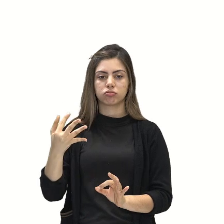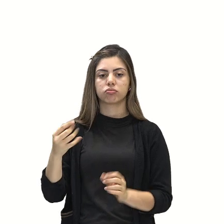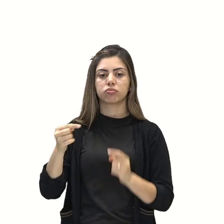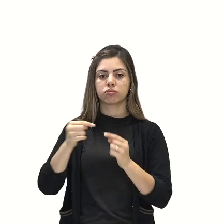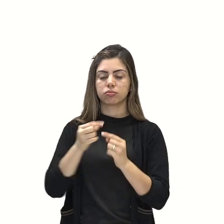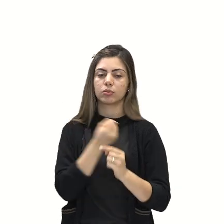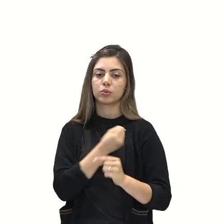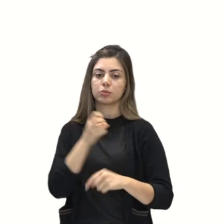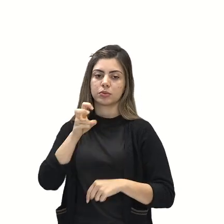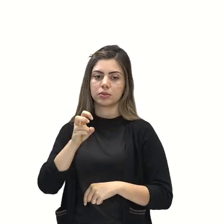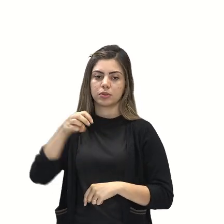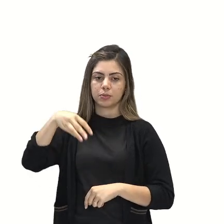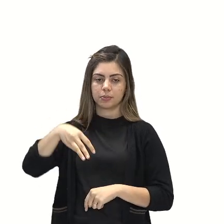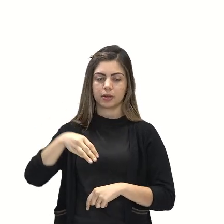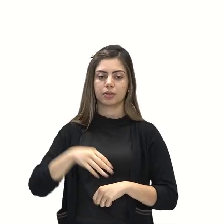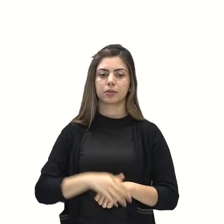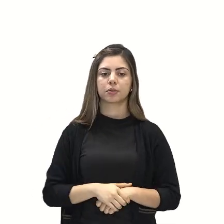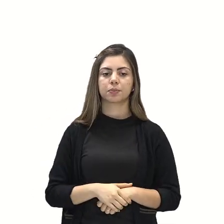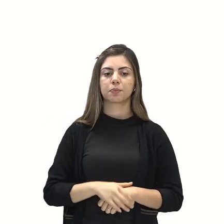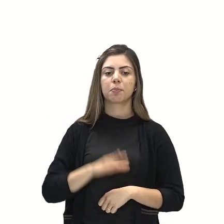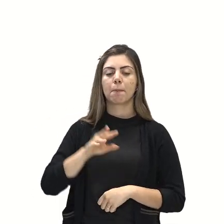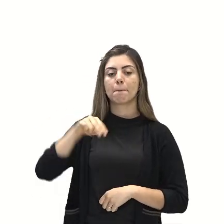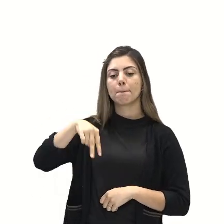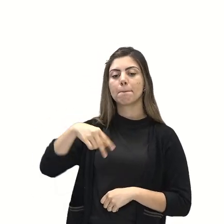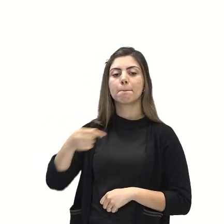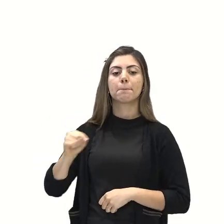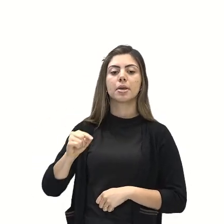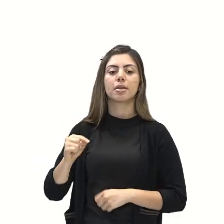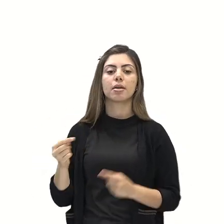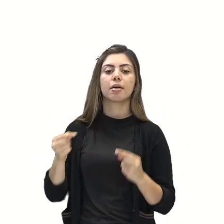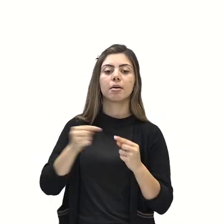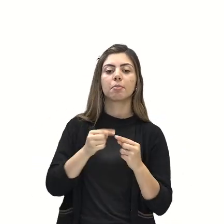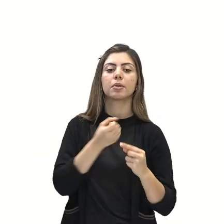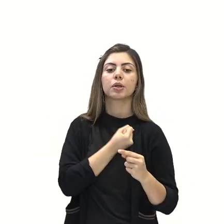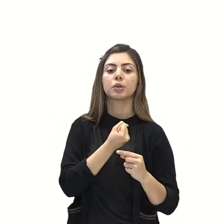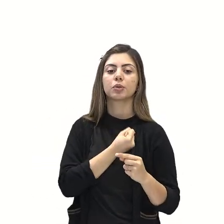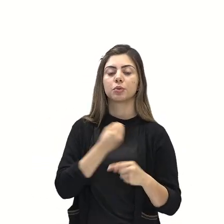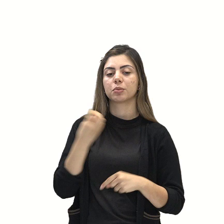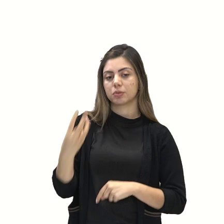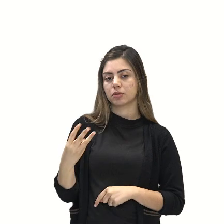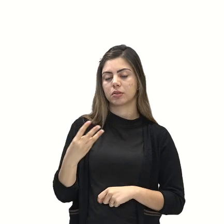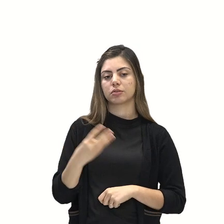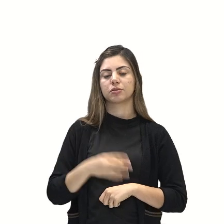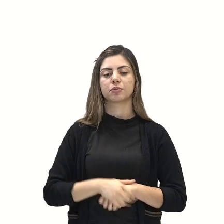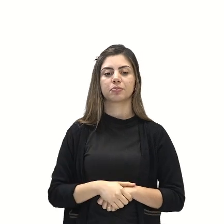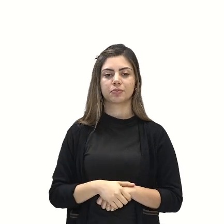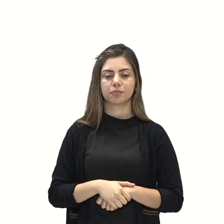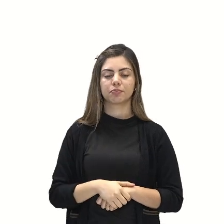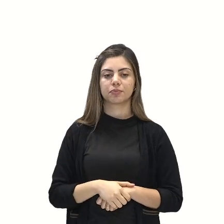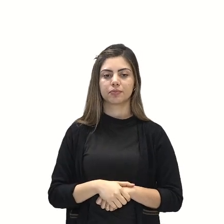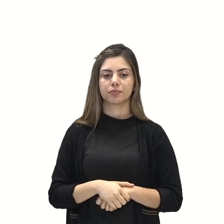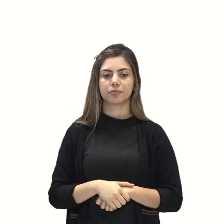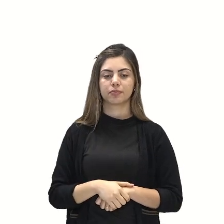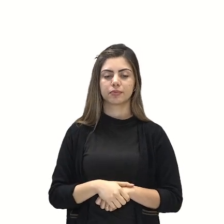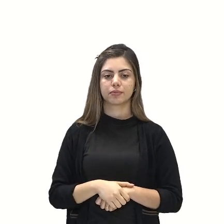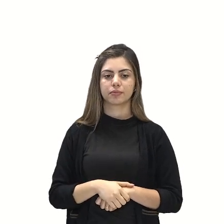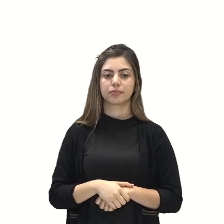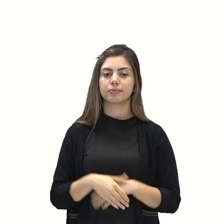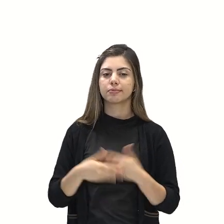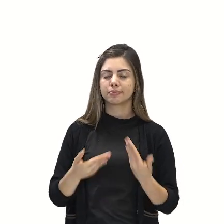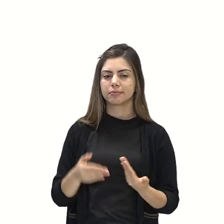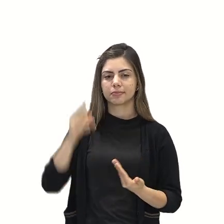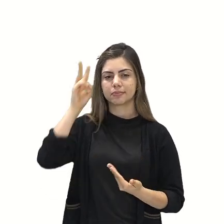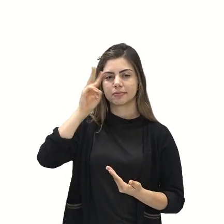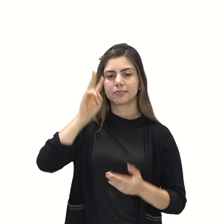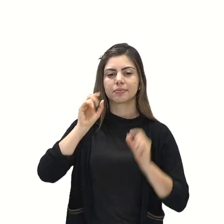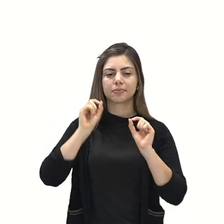5 metros e o π vai valer 3. Olha aí. Então,